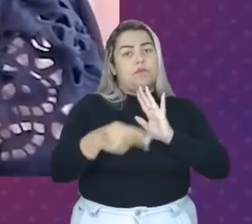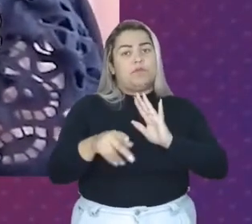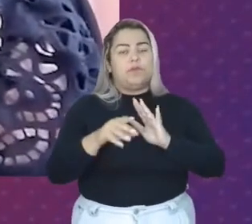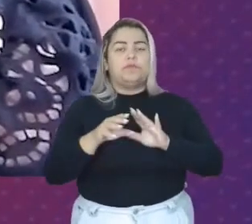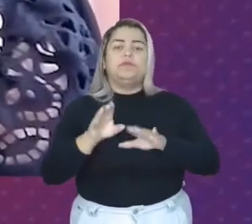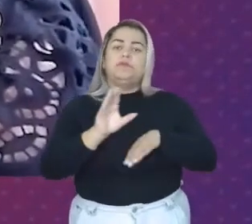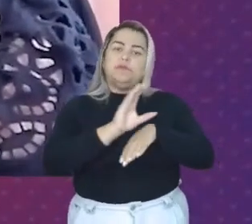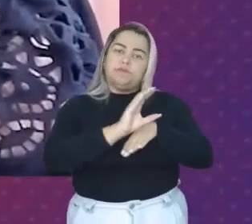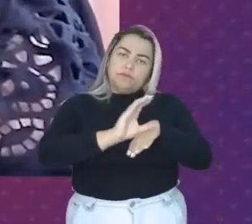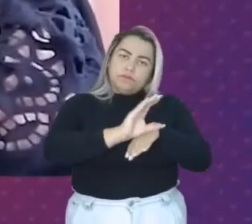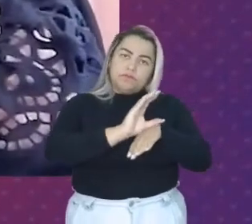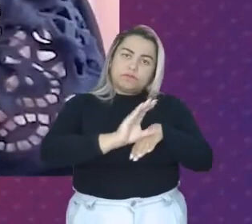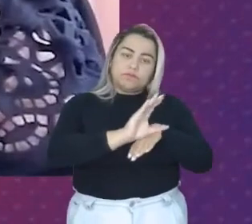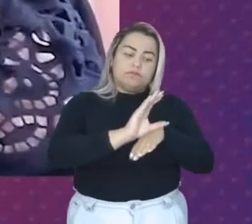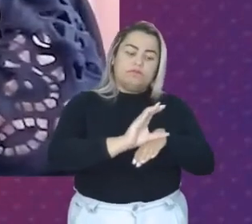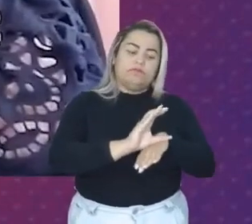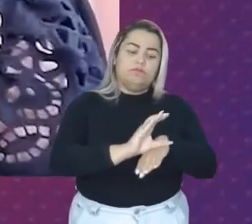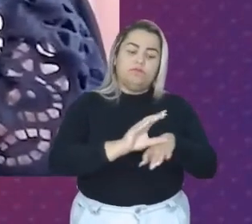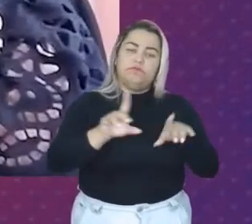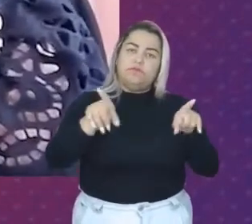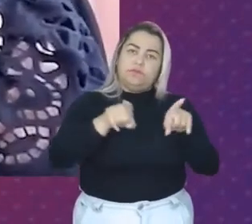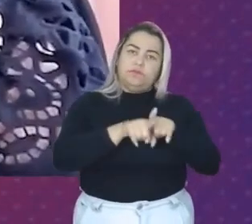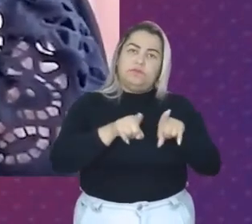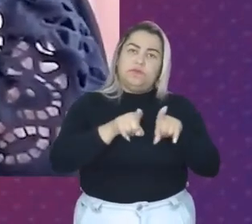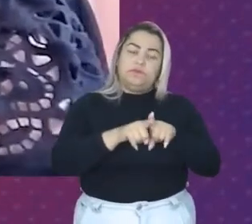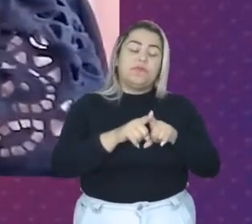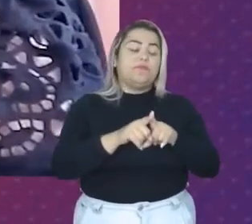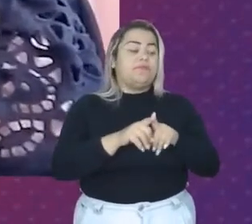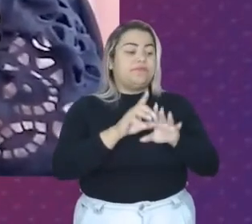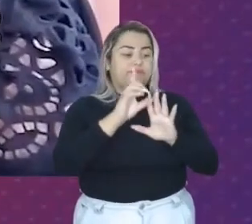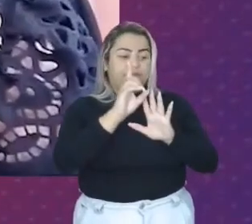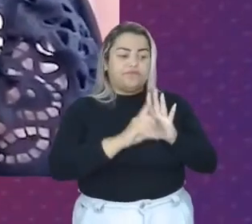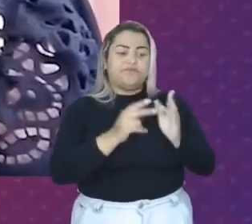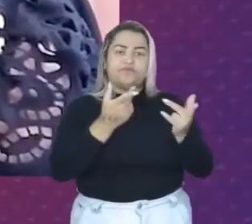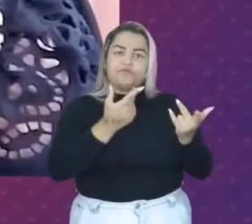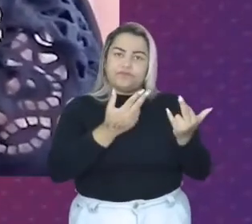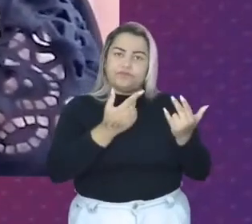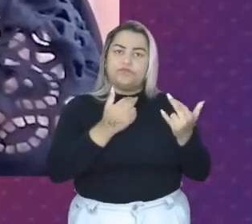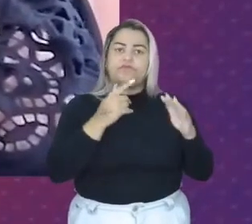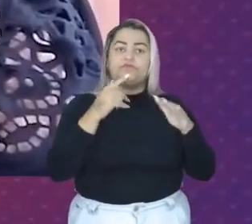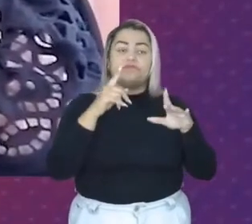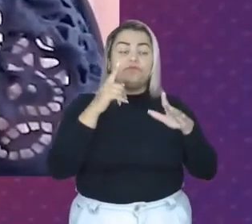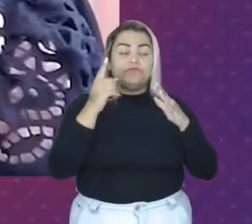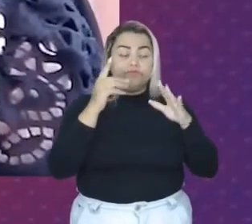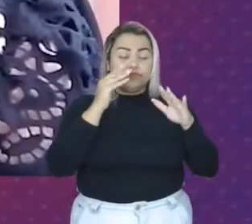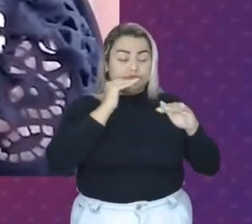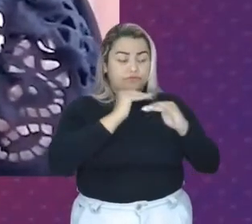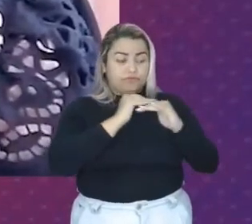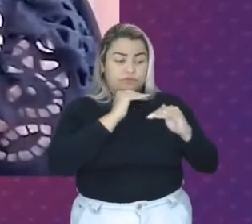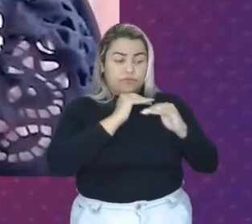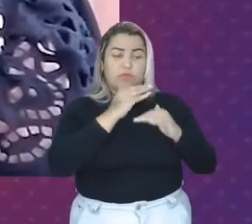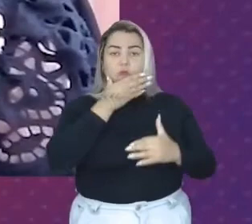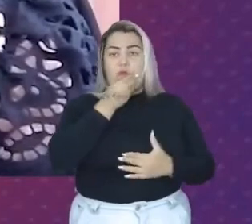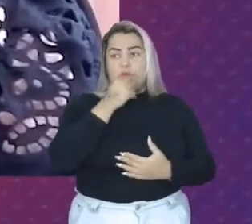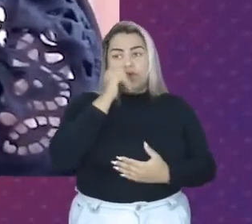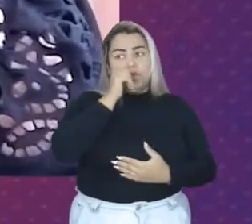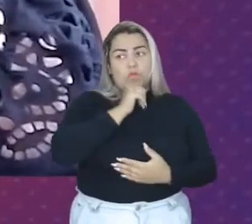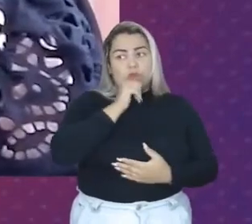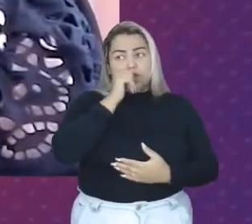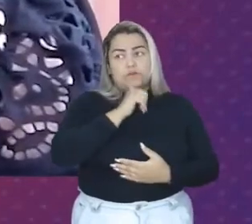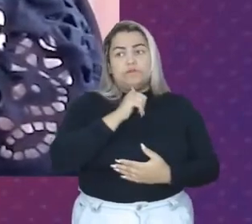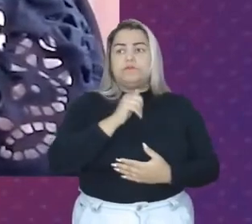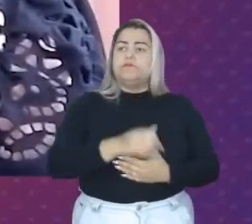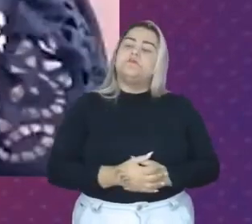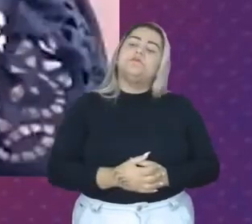já estabelece, né, direitos iguais, né, entre homens e mulheres, que não pode ter discriminação, mas,